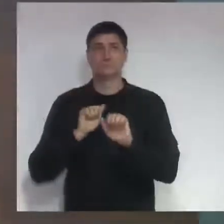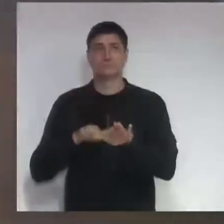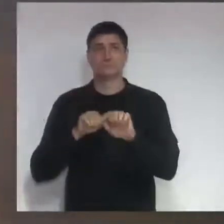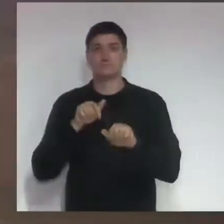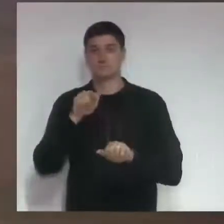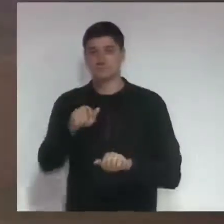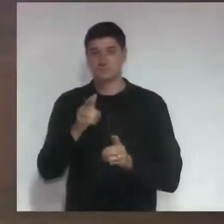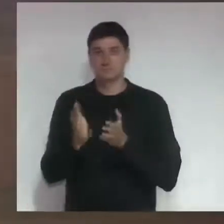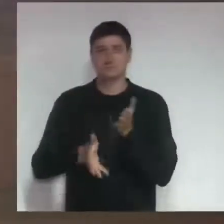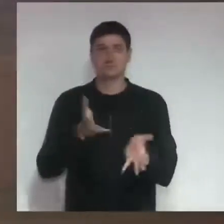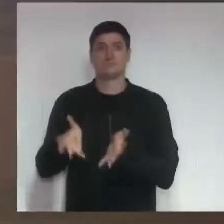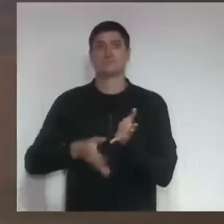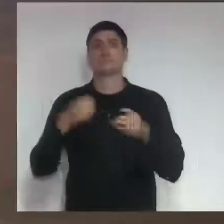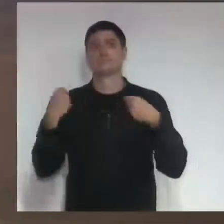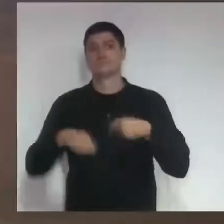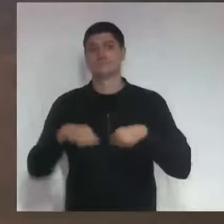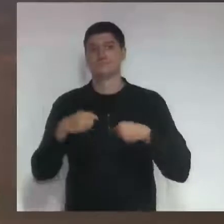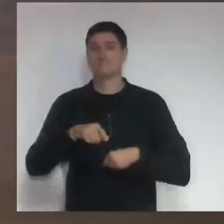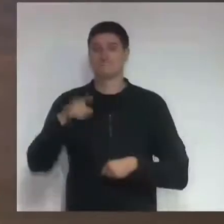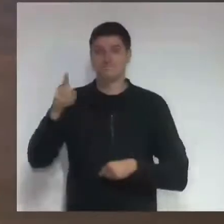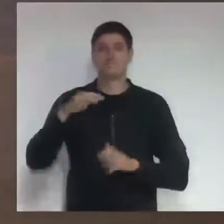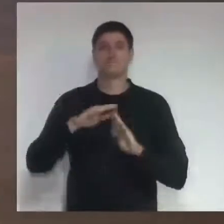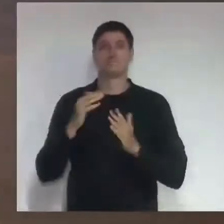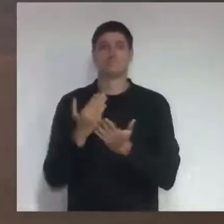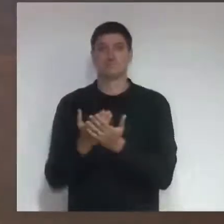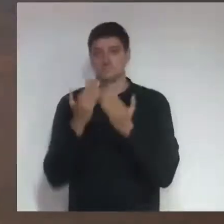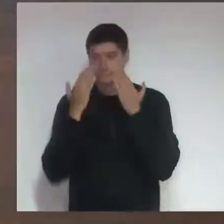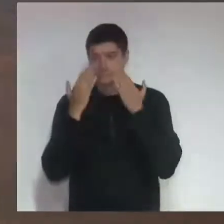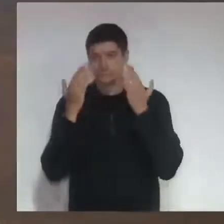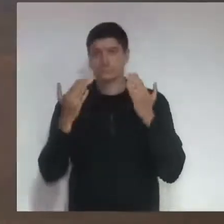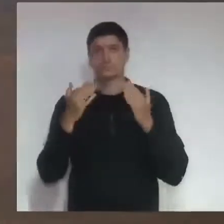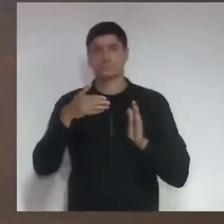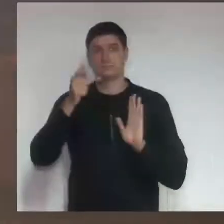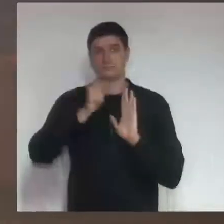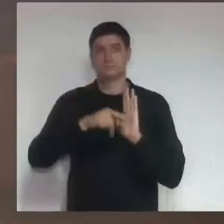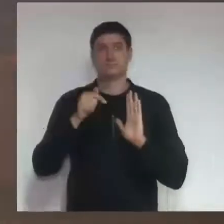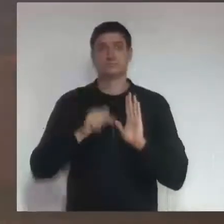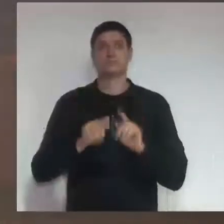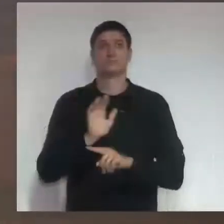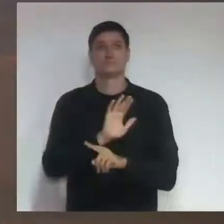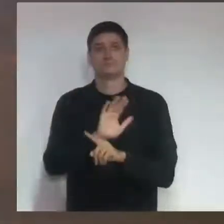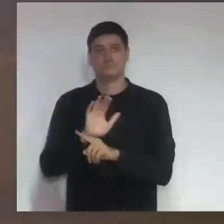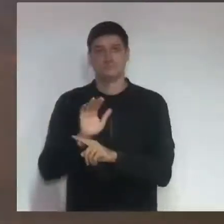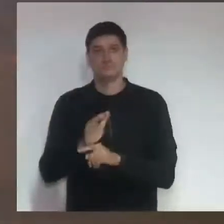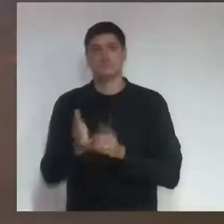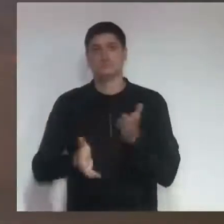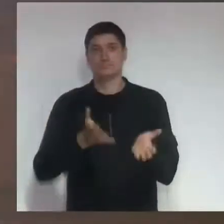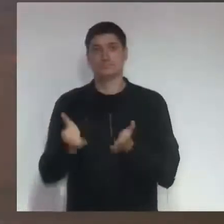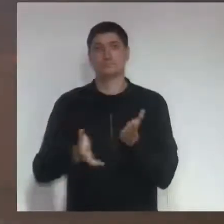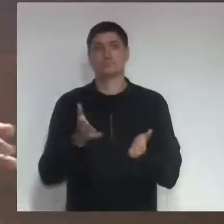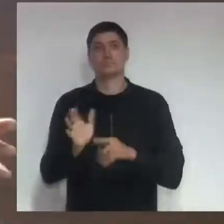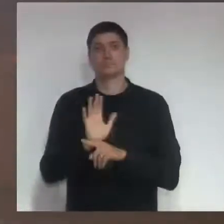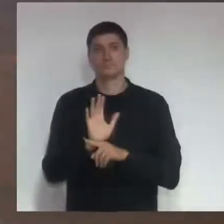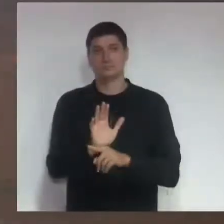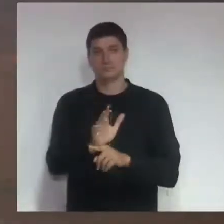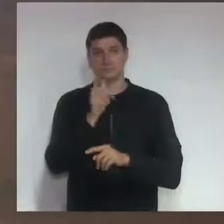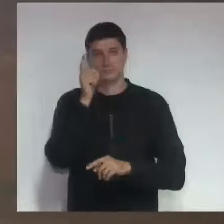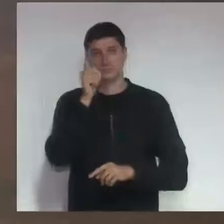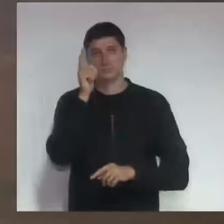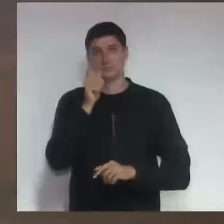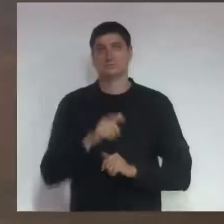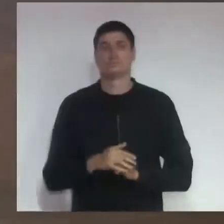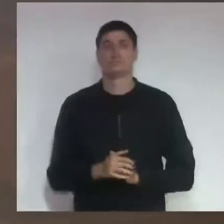de que, de fato, os projetos bem estruturados, eles possam trazer uma solução. É óbvio